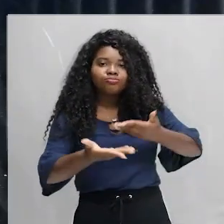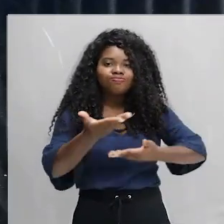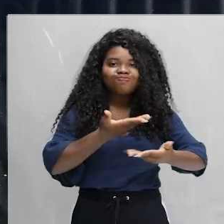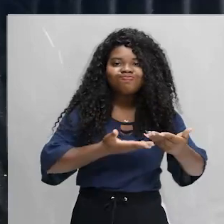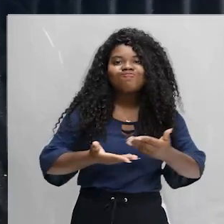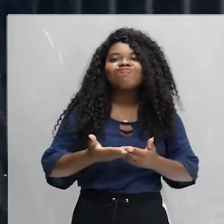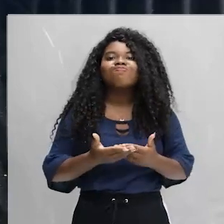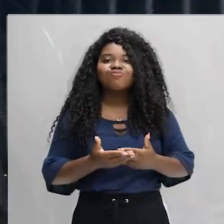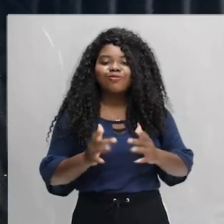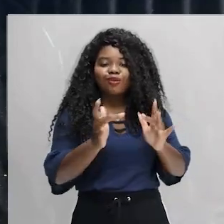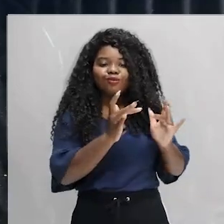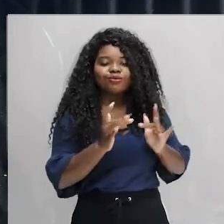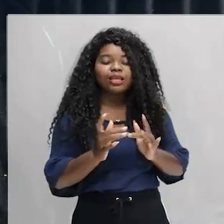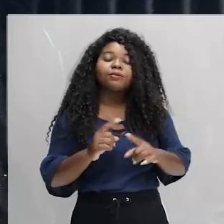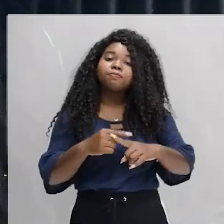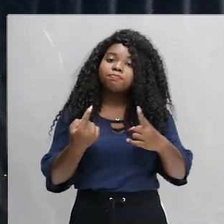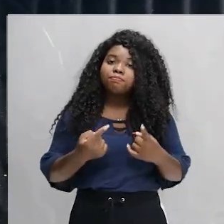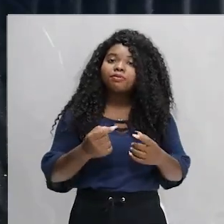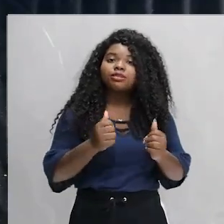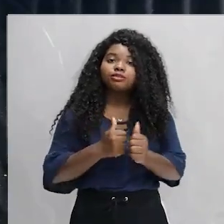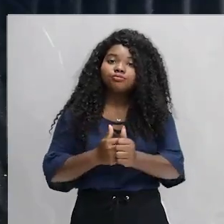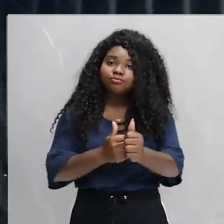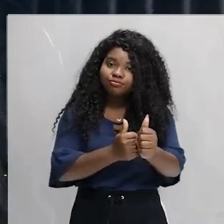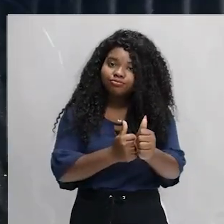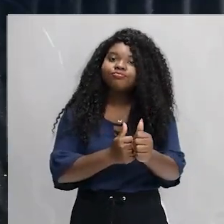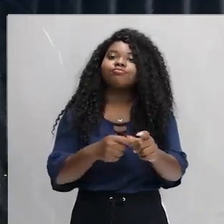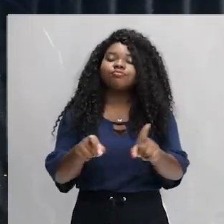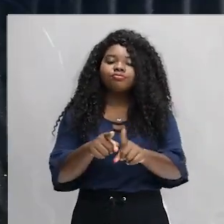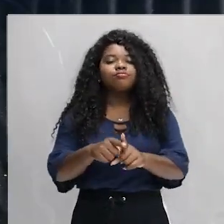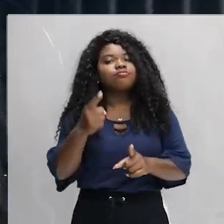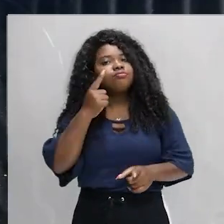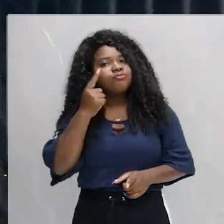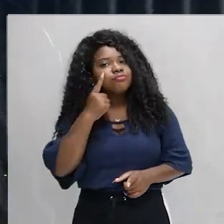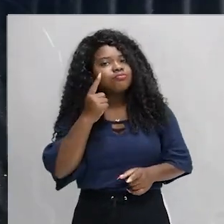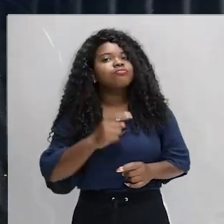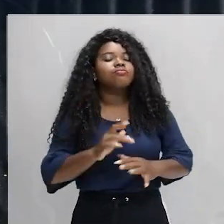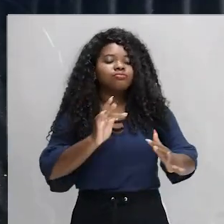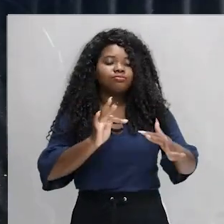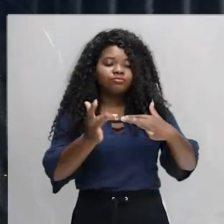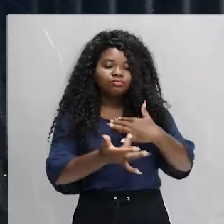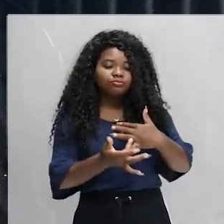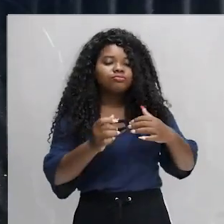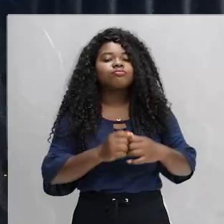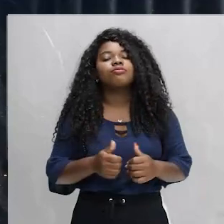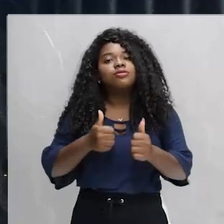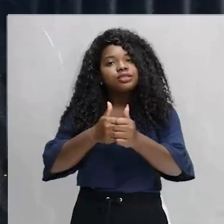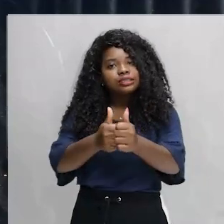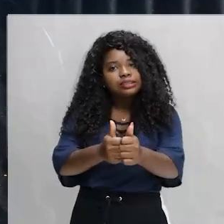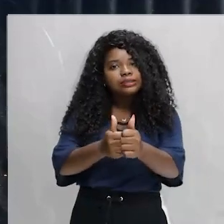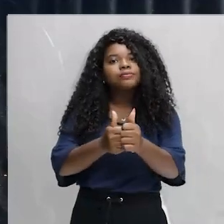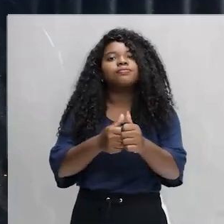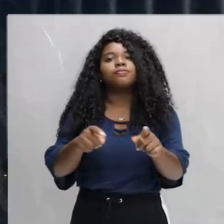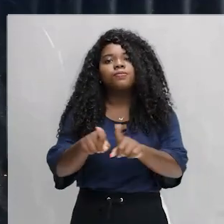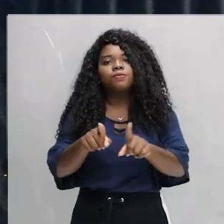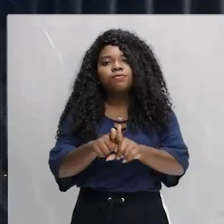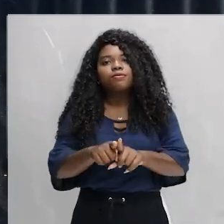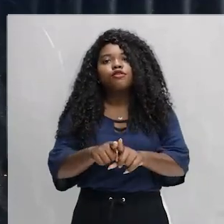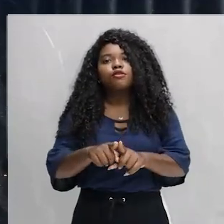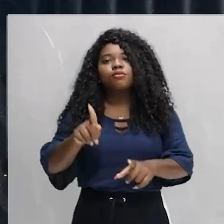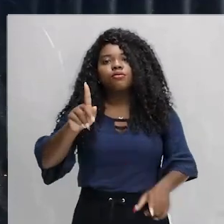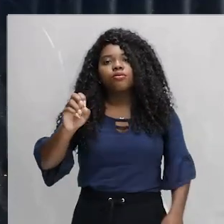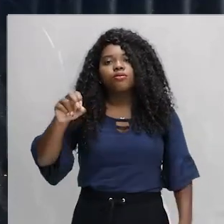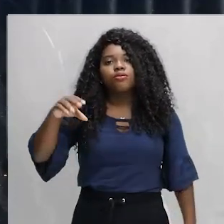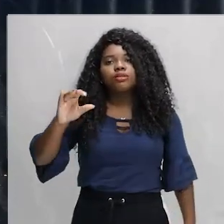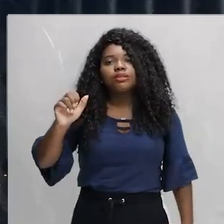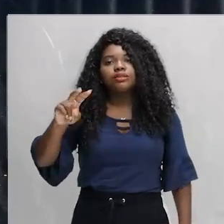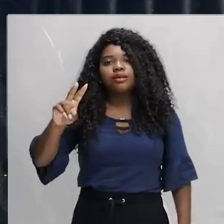aulas e tire dúvidas nas nossas redes sociais. Siga a plataforma Gonçalves Dias no Instagram. Deixe